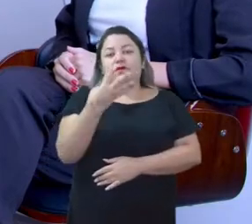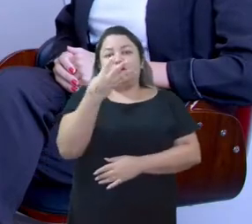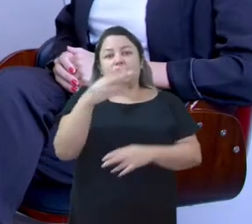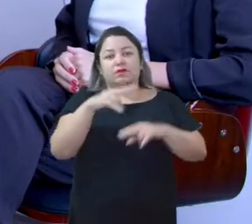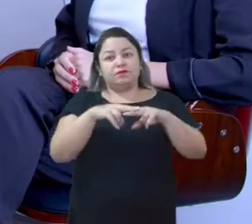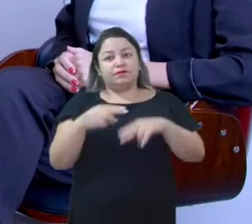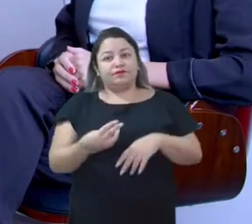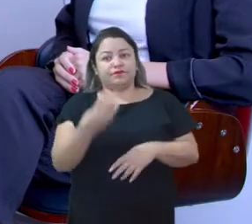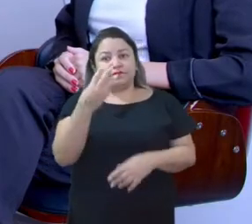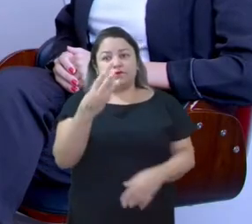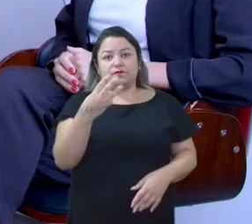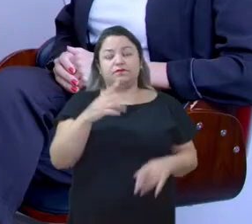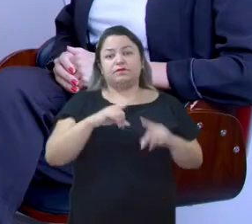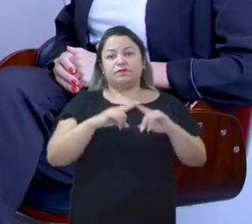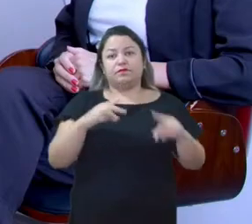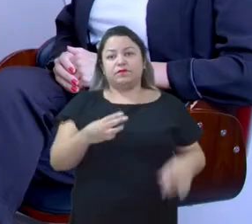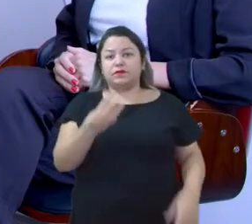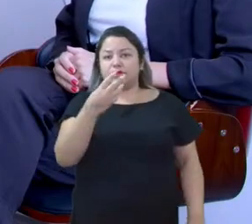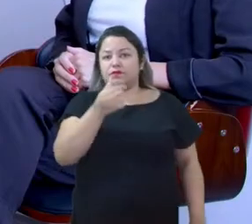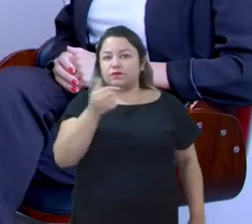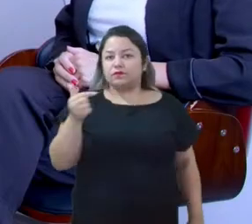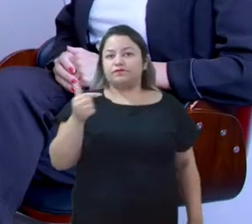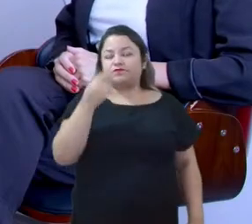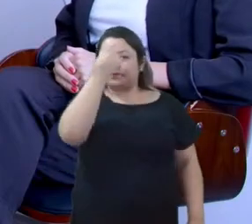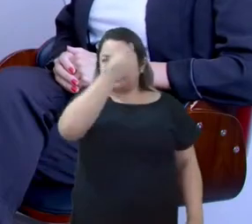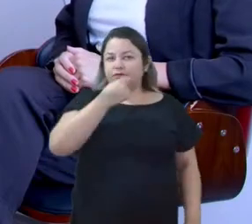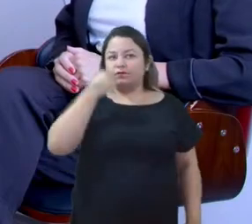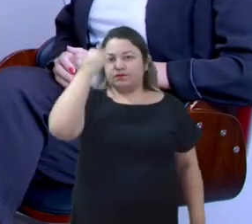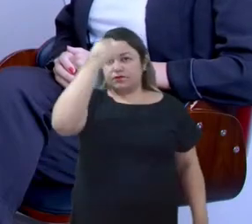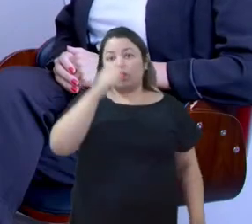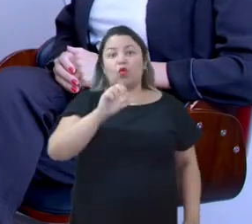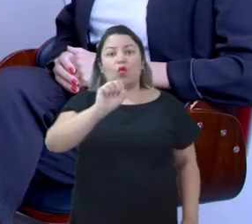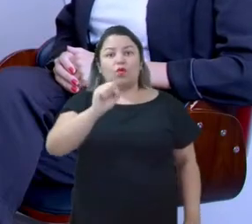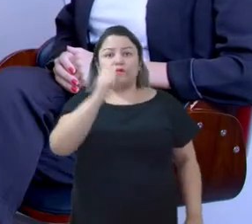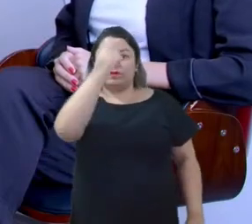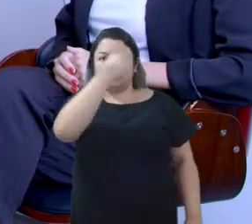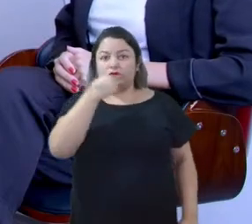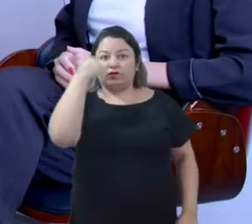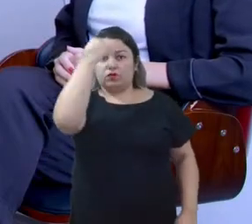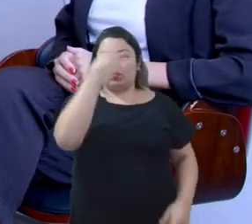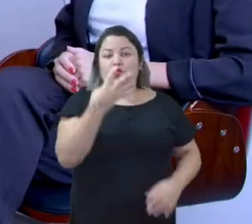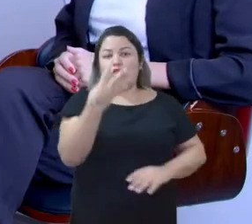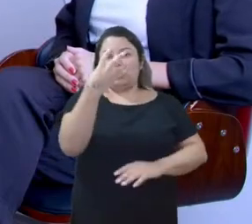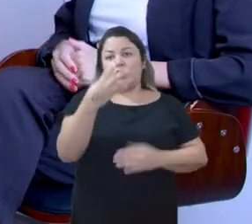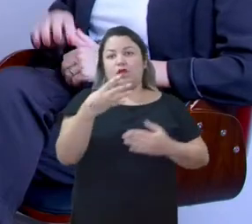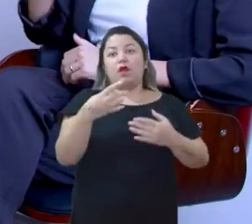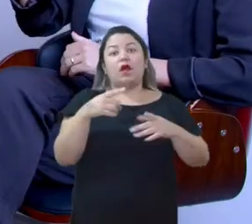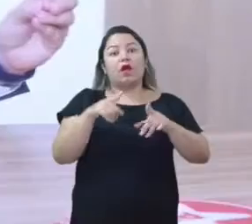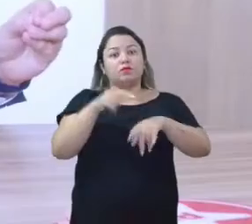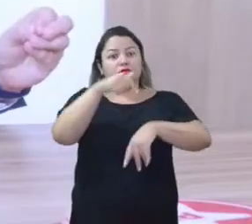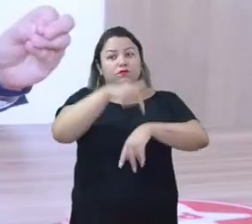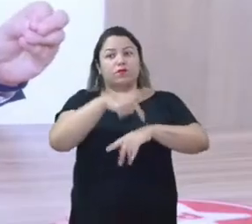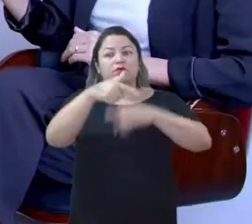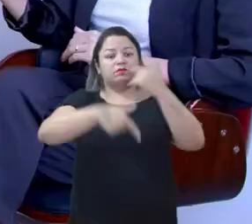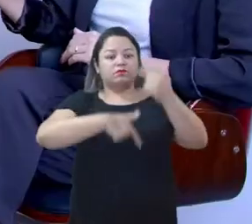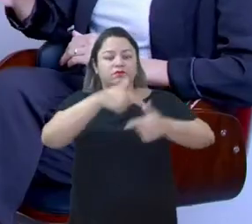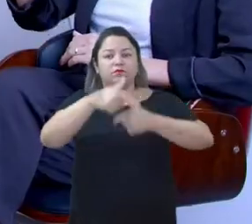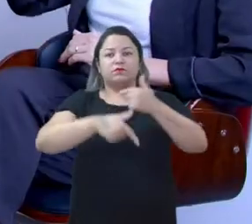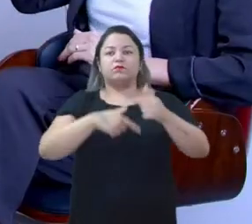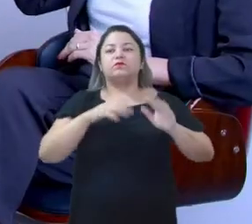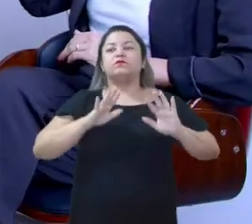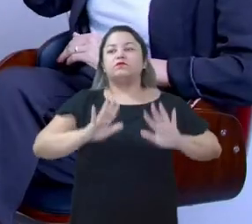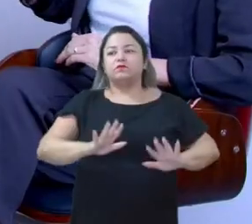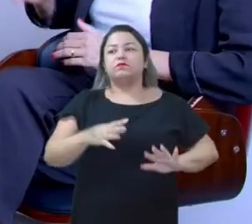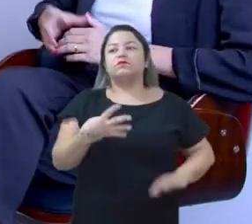não 36 horas, 32 horas. 8 horas durante 4 dias, 32 horas. Trabalhando empresa de